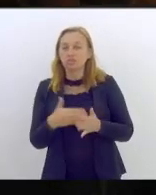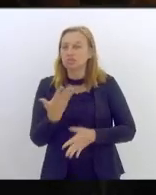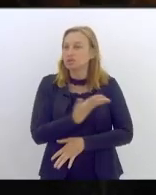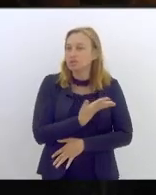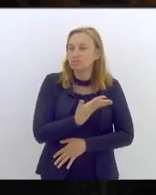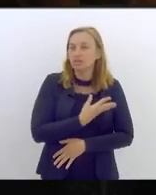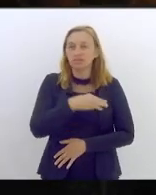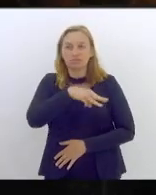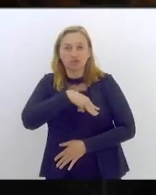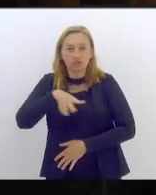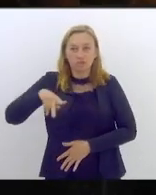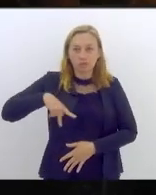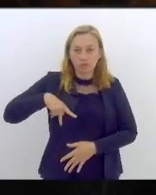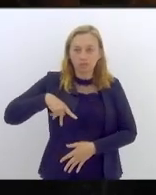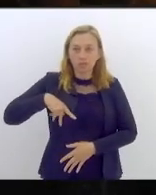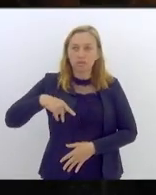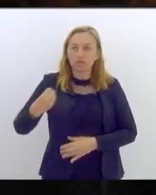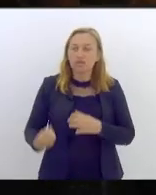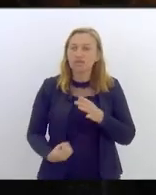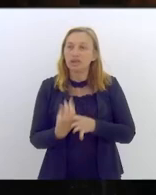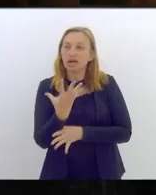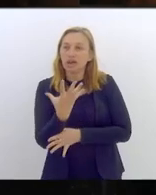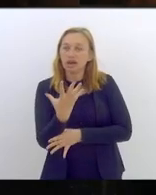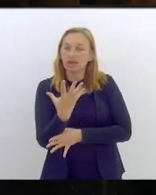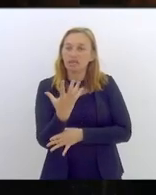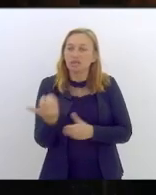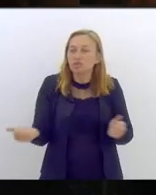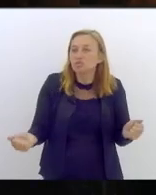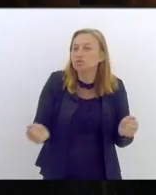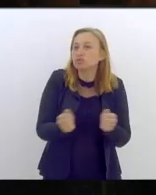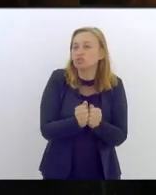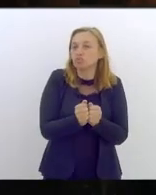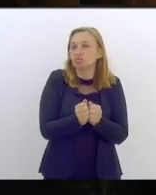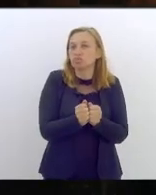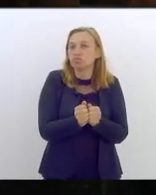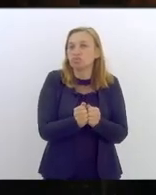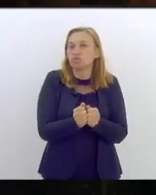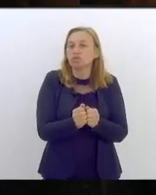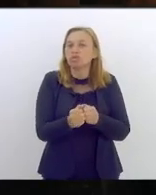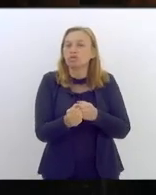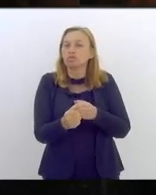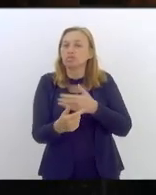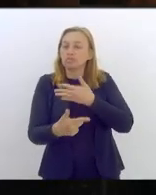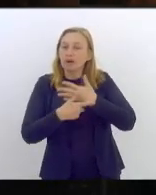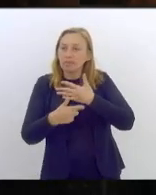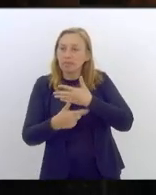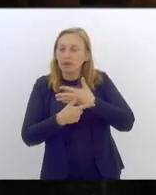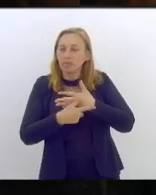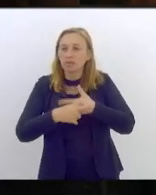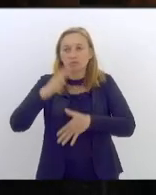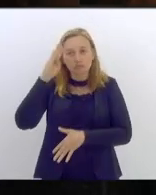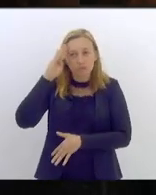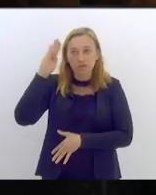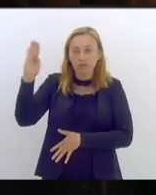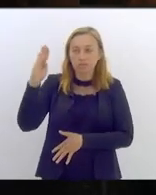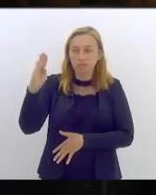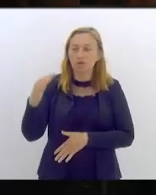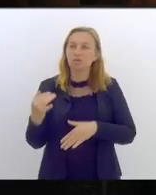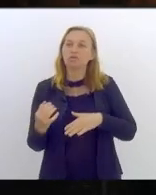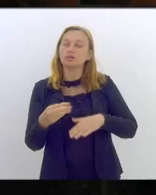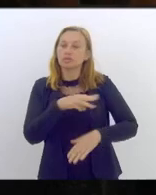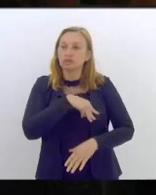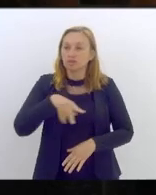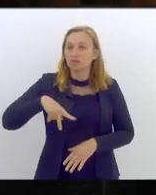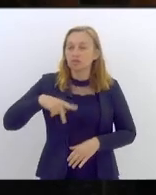colegas do MP que construíram e constroem o nosso ministério público diuturnamente muitas vezes